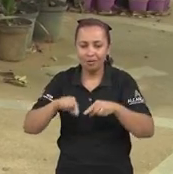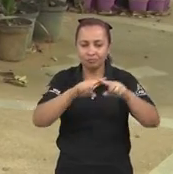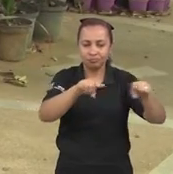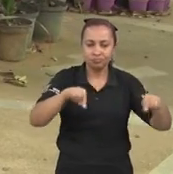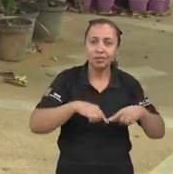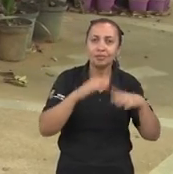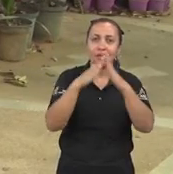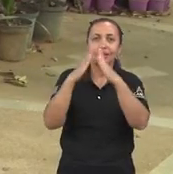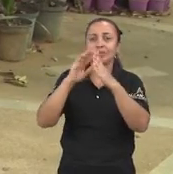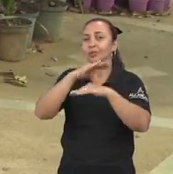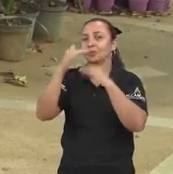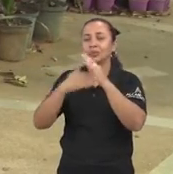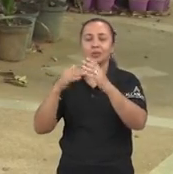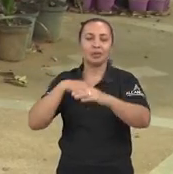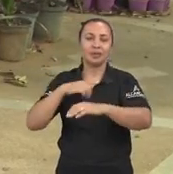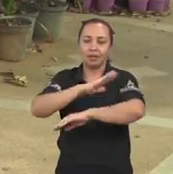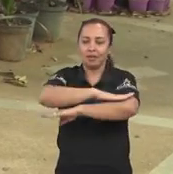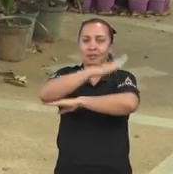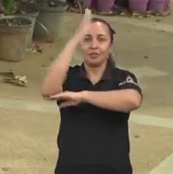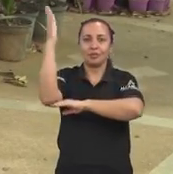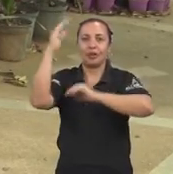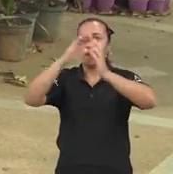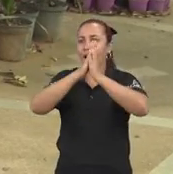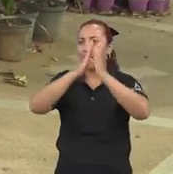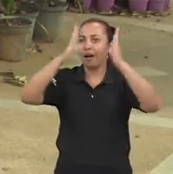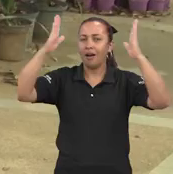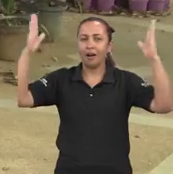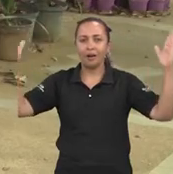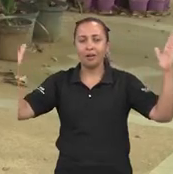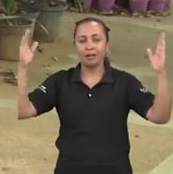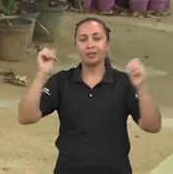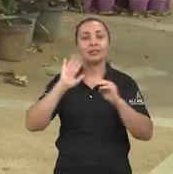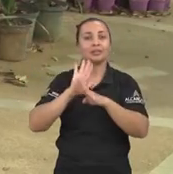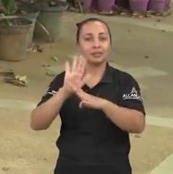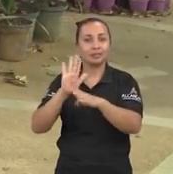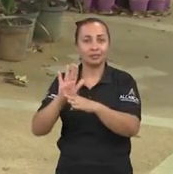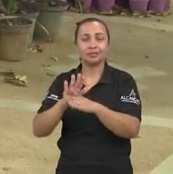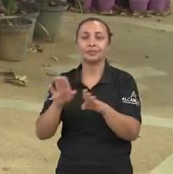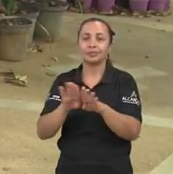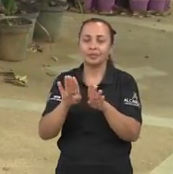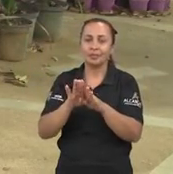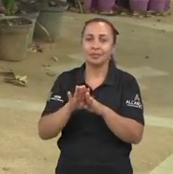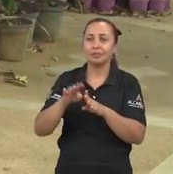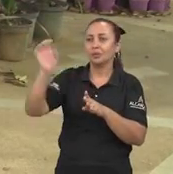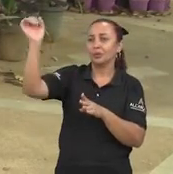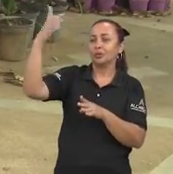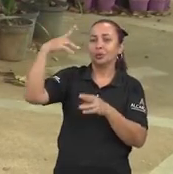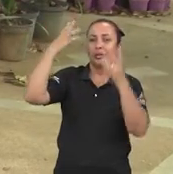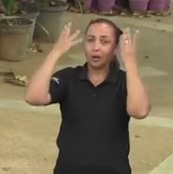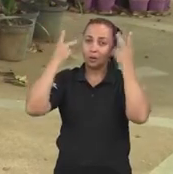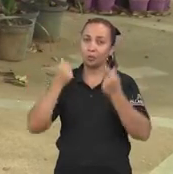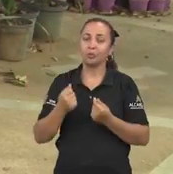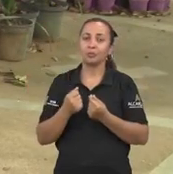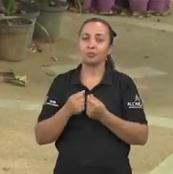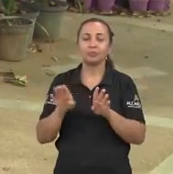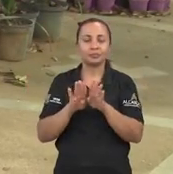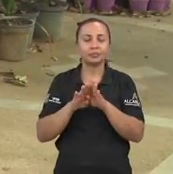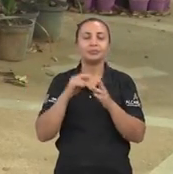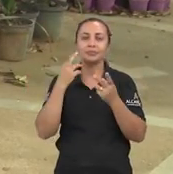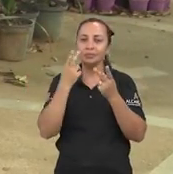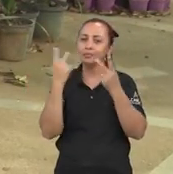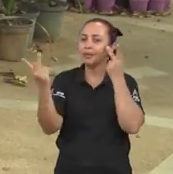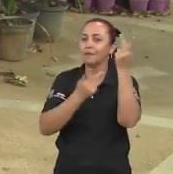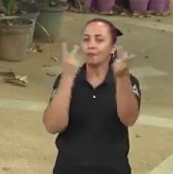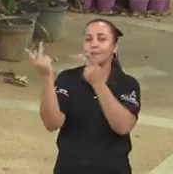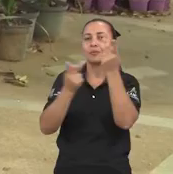com um sistema de tamanho de janela bem avantajado que possibilita boa henna natural a lenda de uma